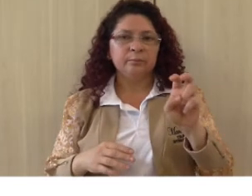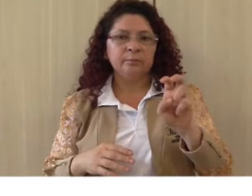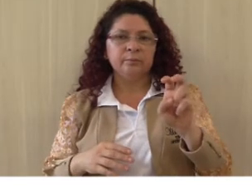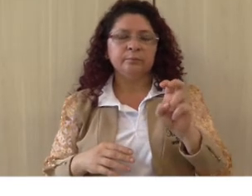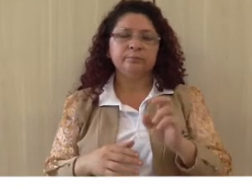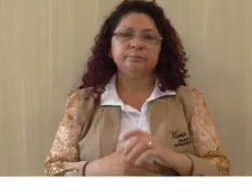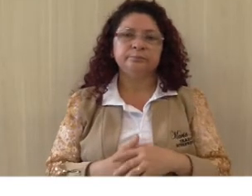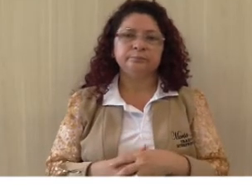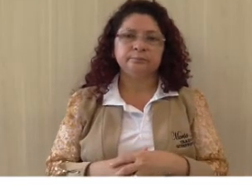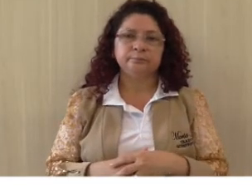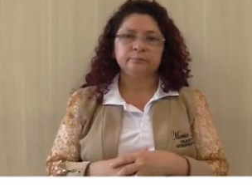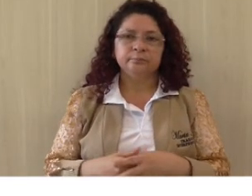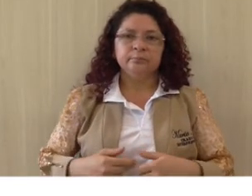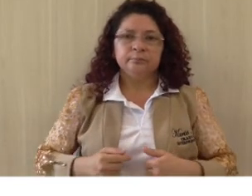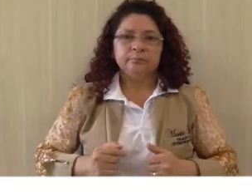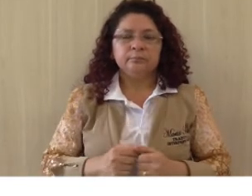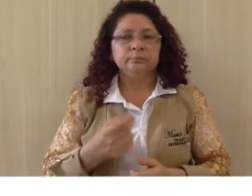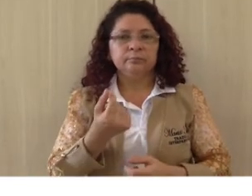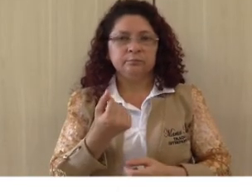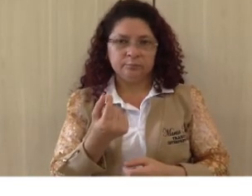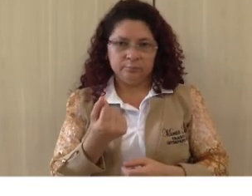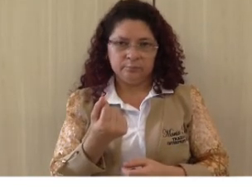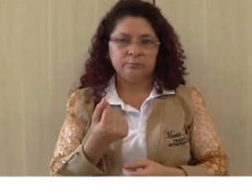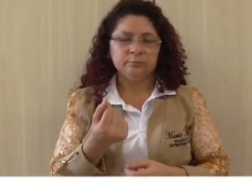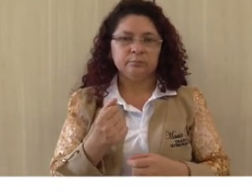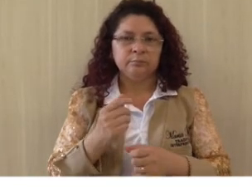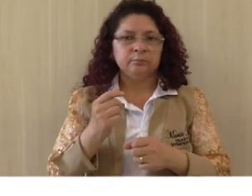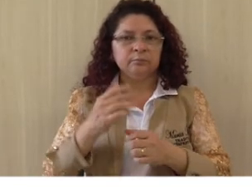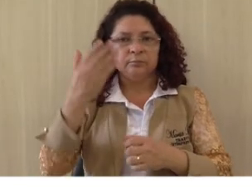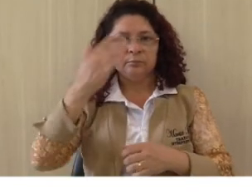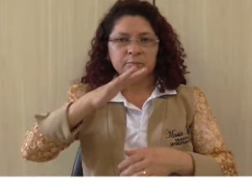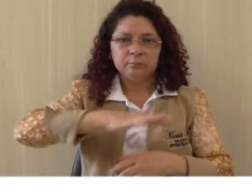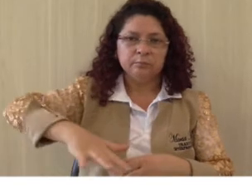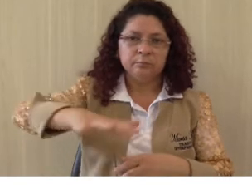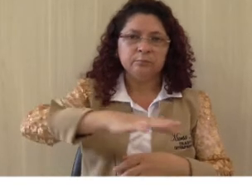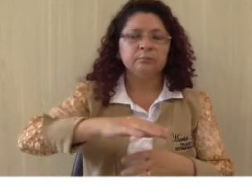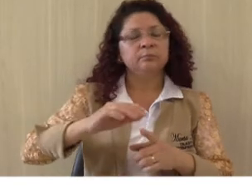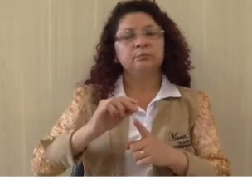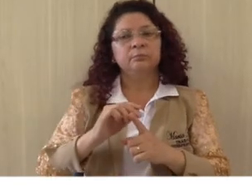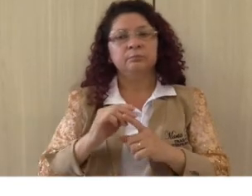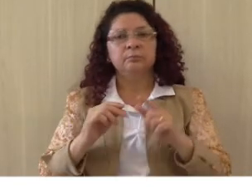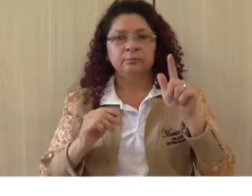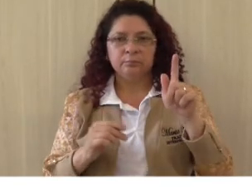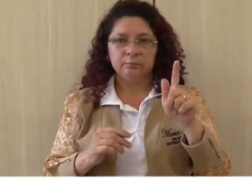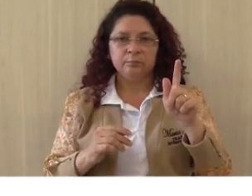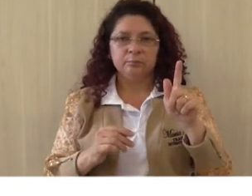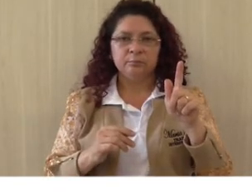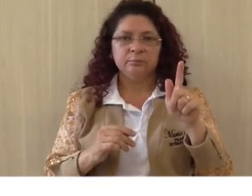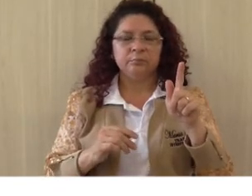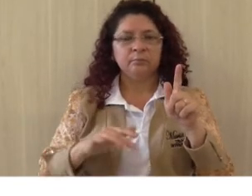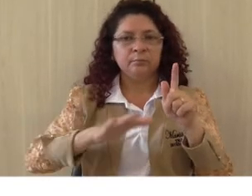Inciso 5º. Os rendimentos recebidos no âmbito dos seguintes programas. G. Programa